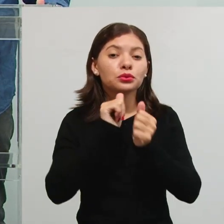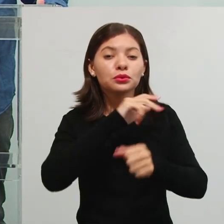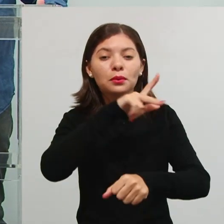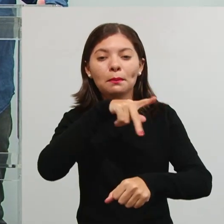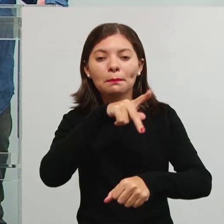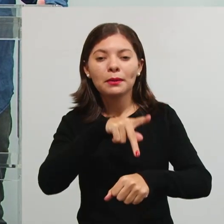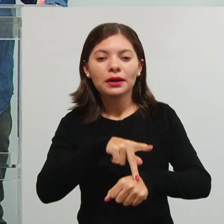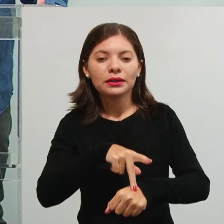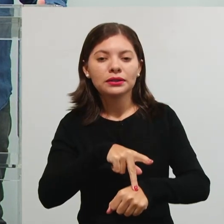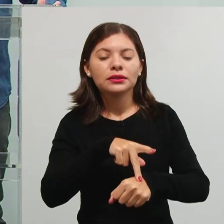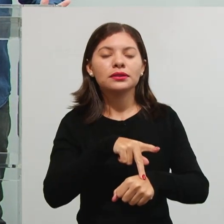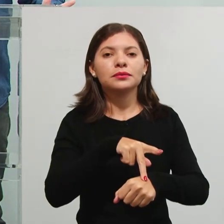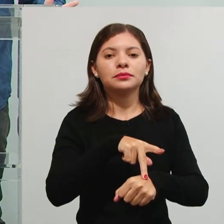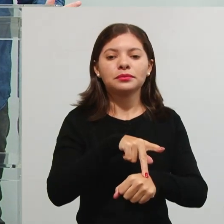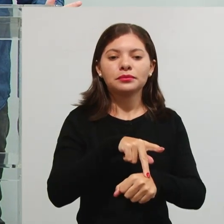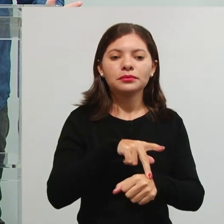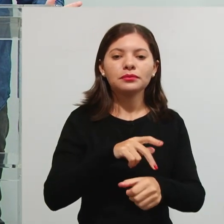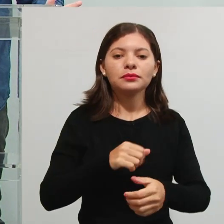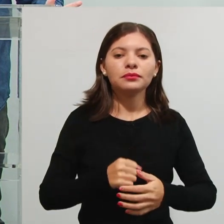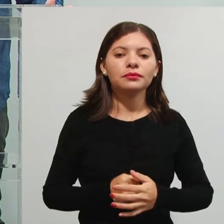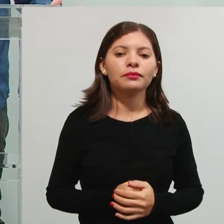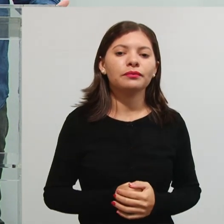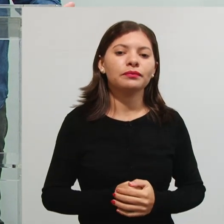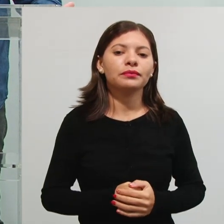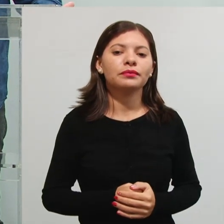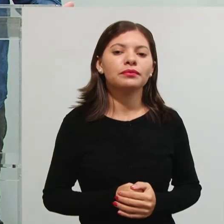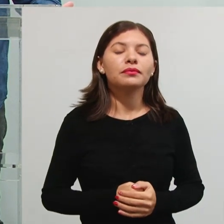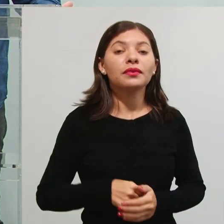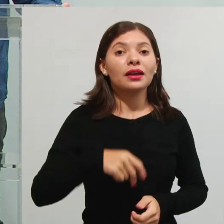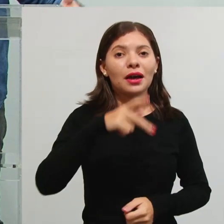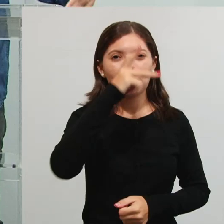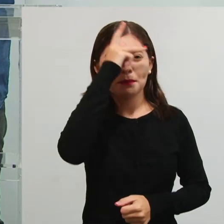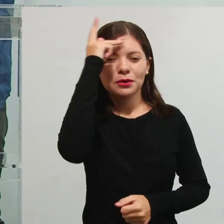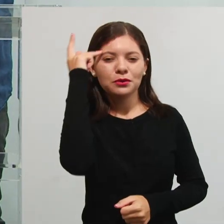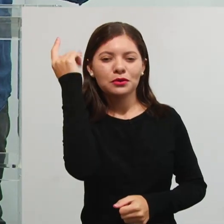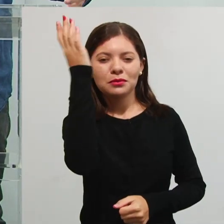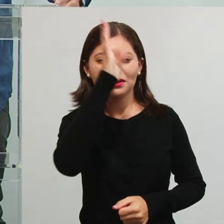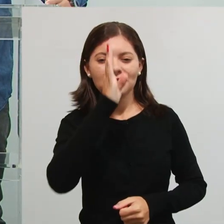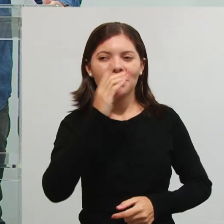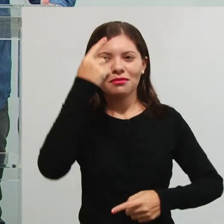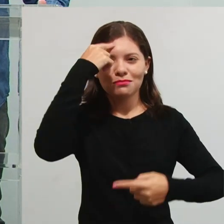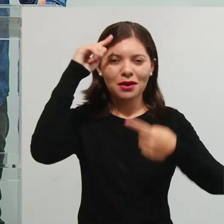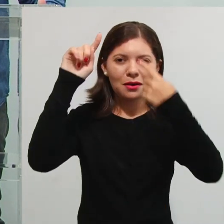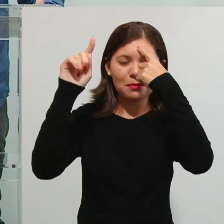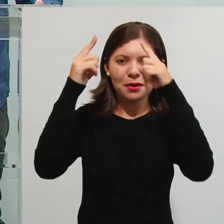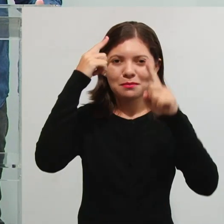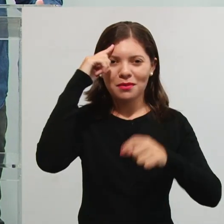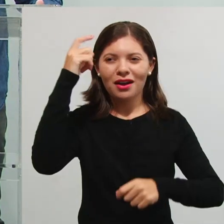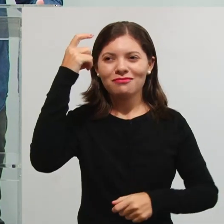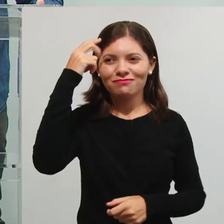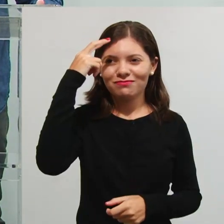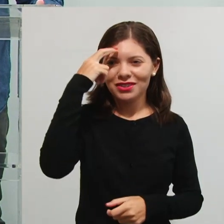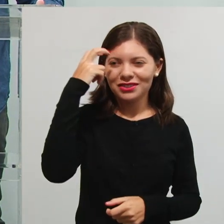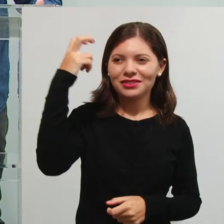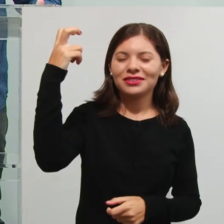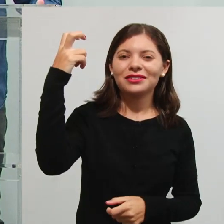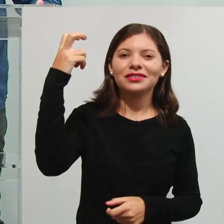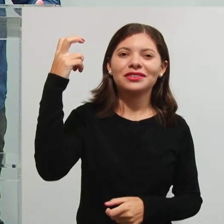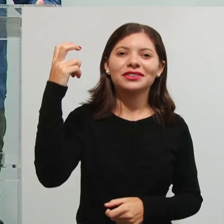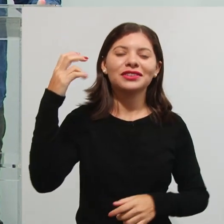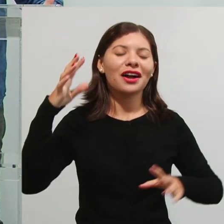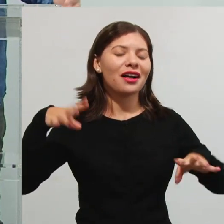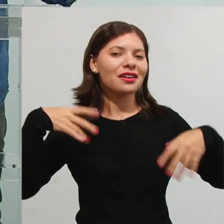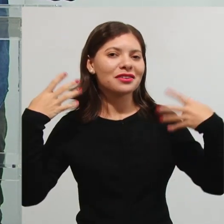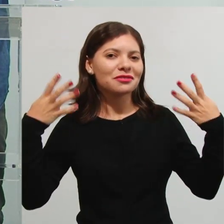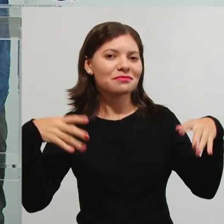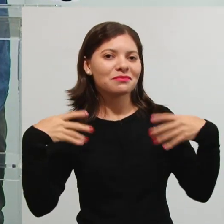país que está sediando uma Copa, mas quem sempre se destaca? O povo brasileiro, pela sua criatividade, pela sua alegria, não é mesmo? E por